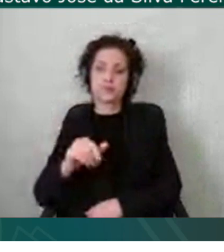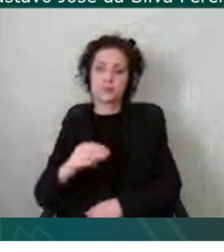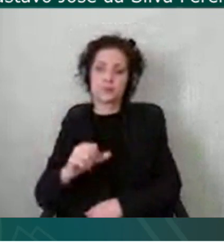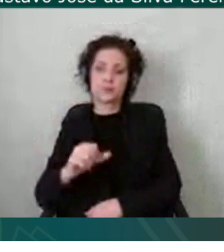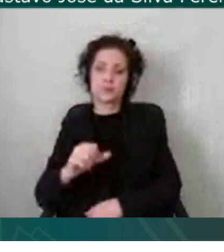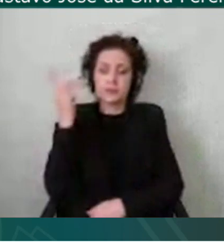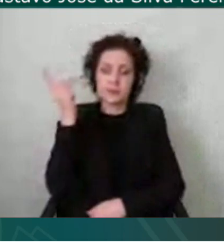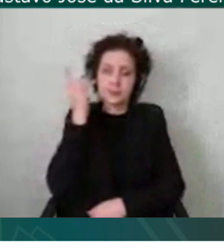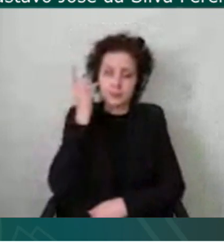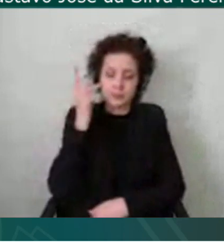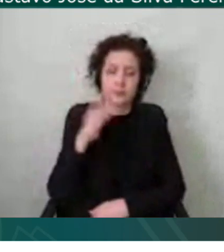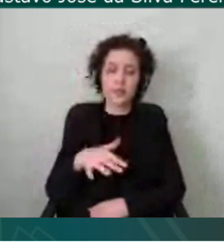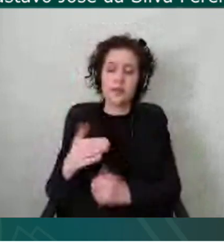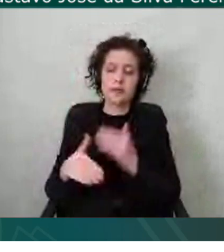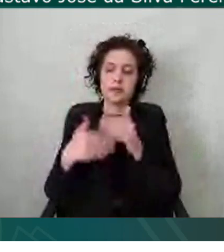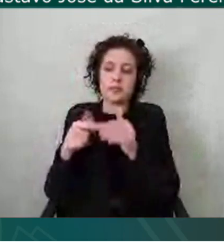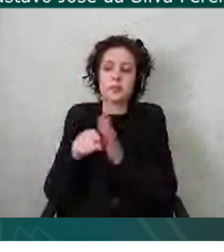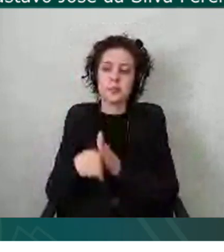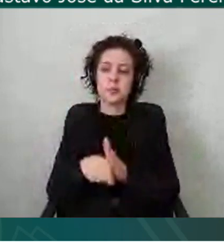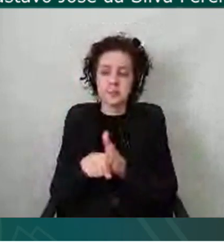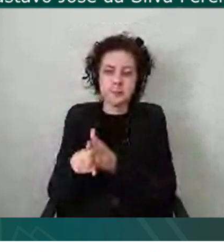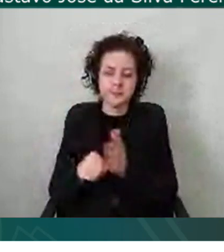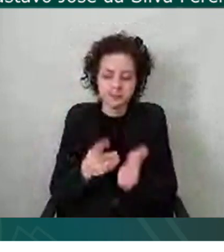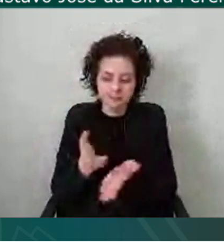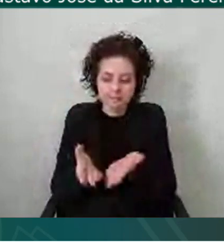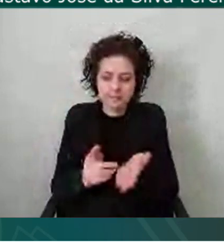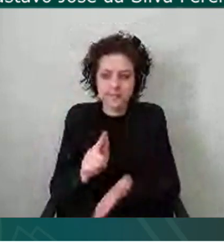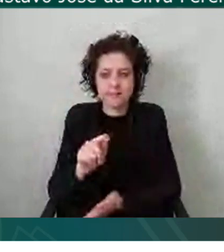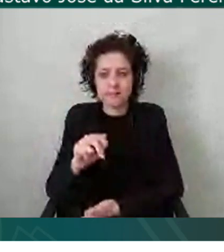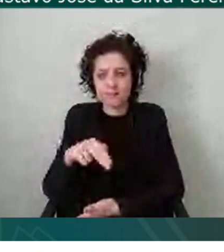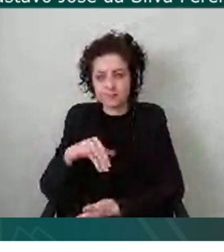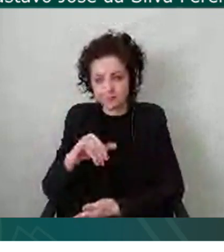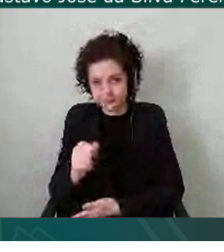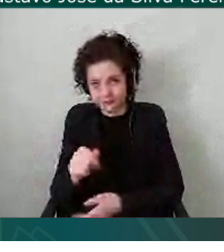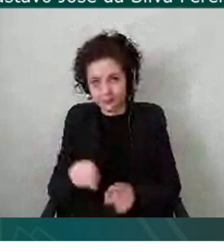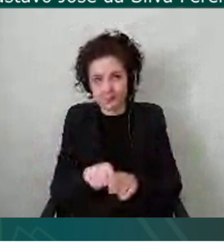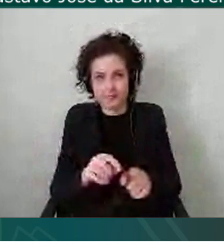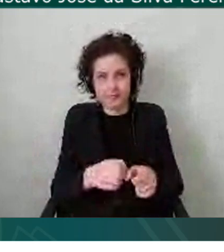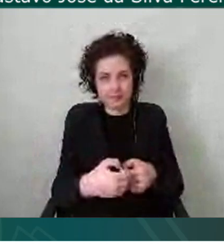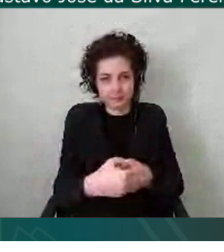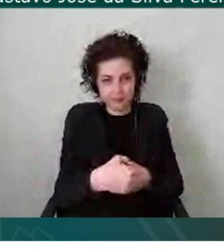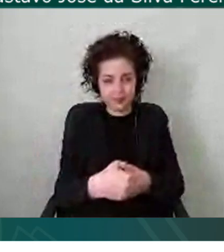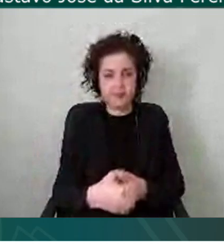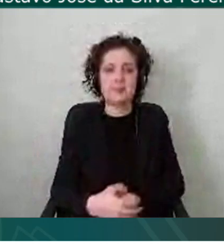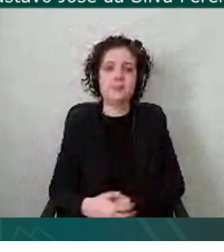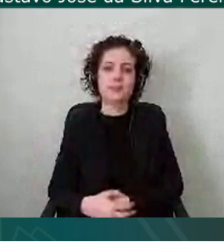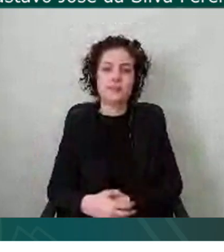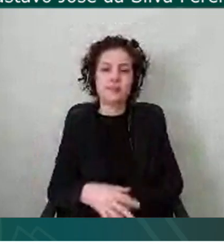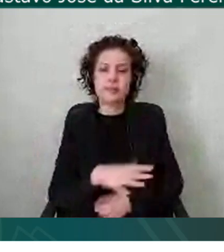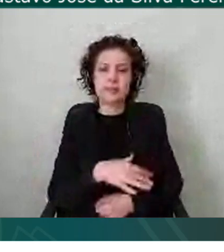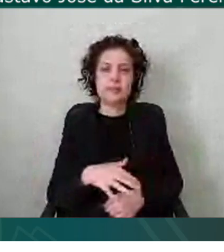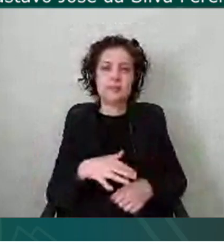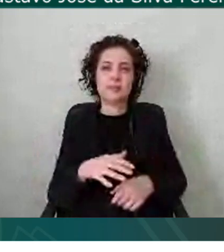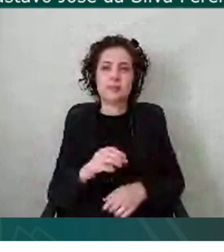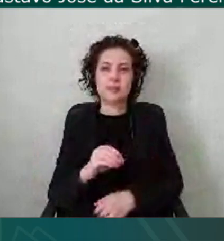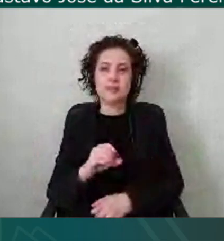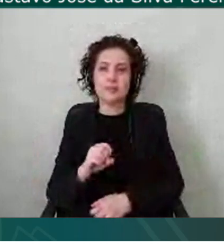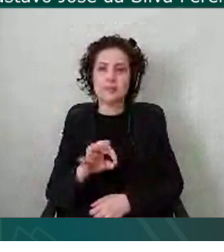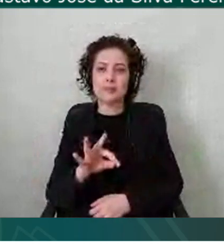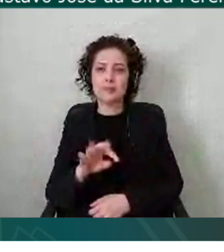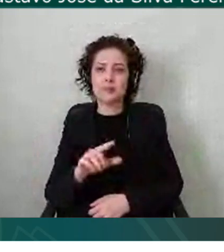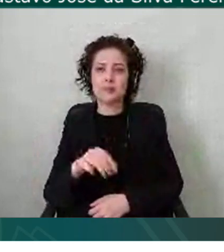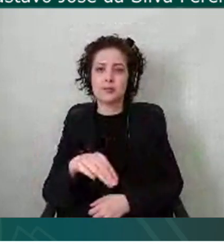desenvolve pesquisa em terapia gênica e celular para doenças do sistema osteomolecular e doenças